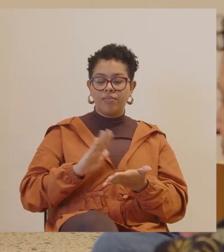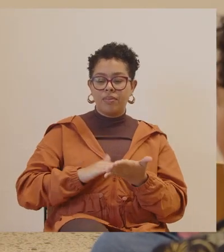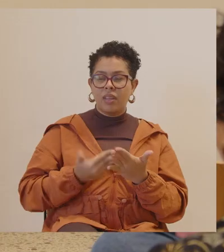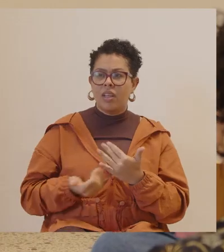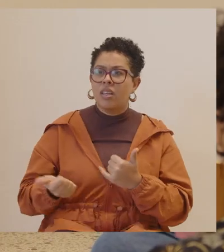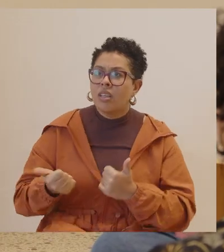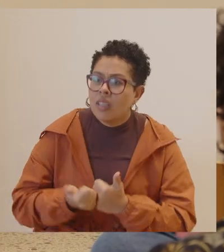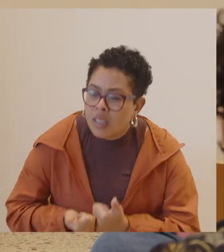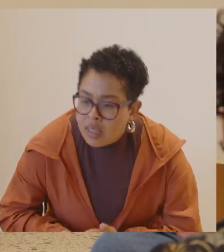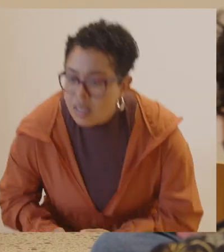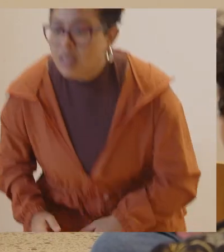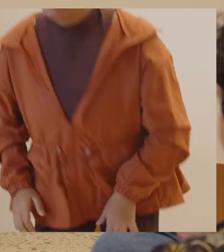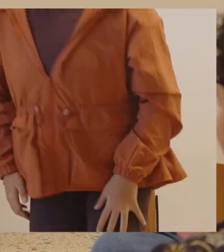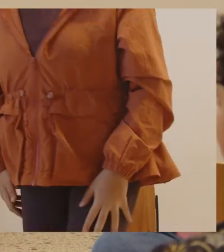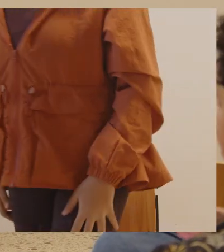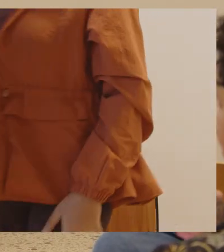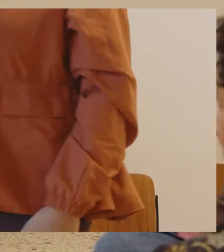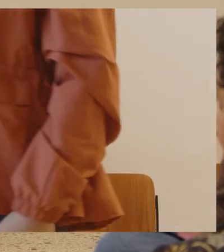Temos.